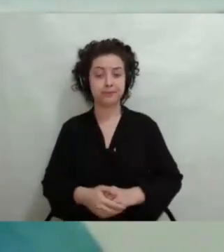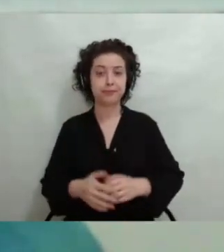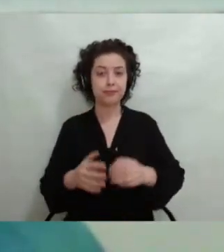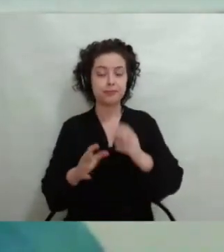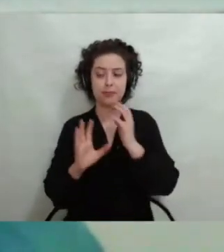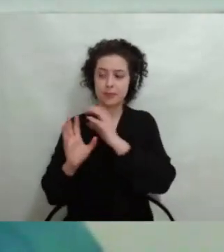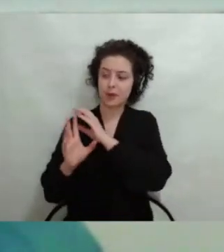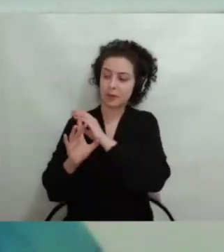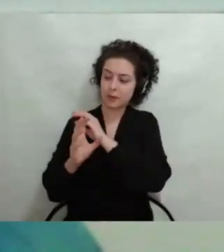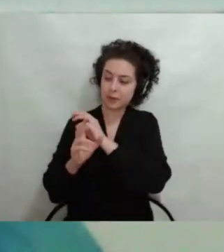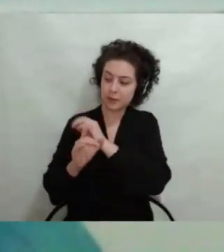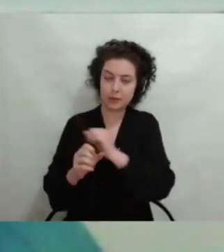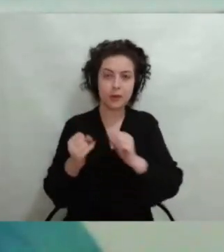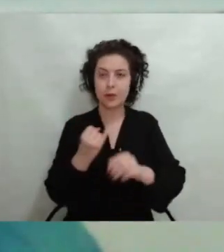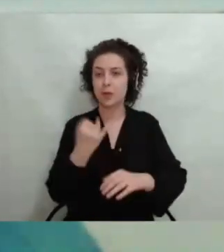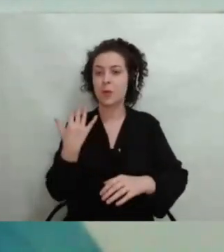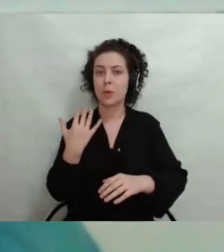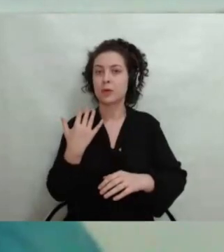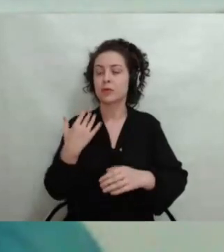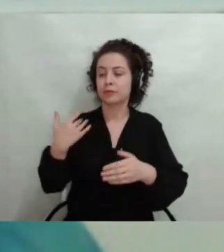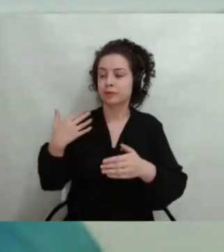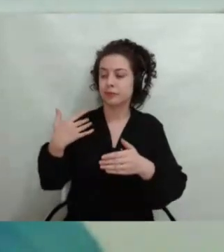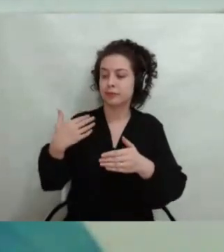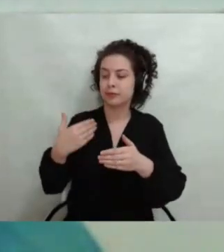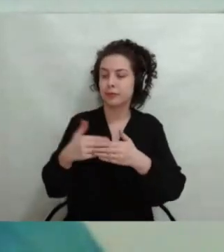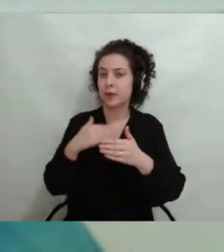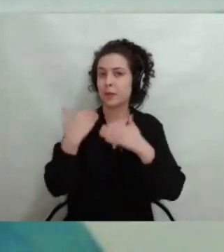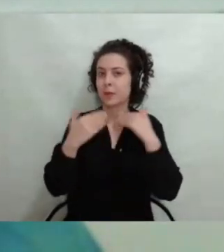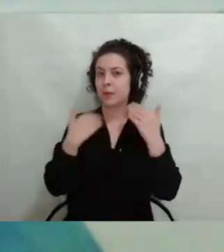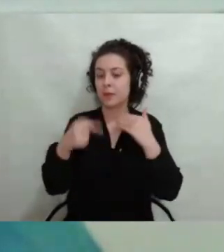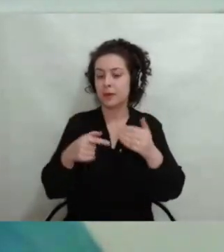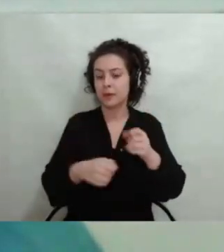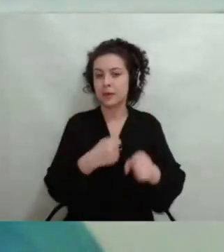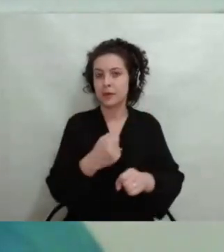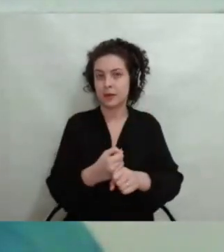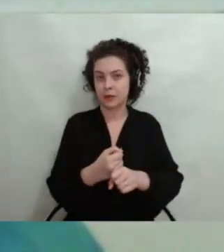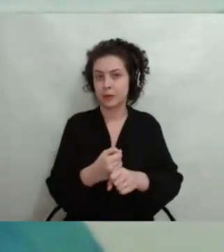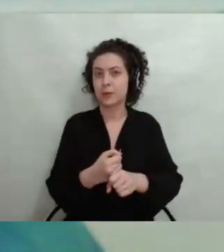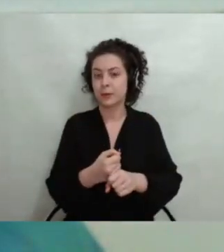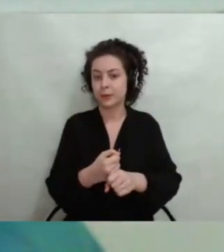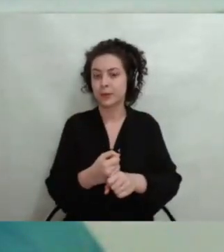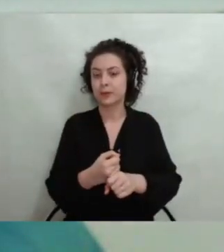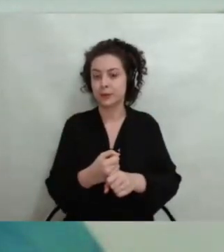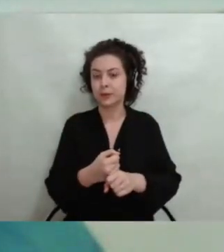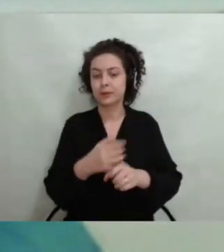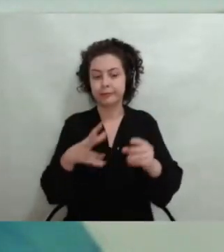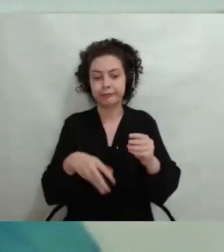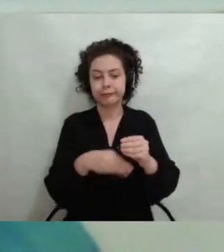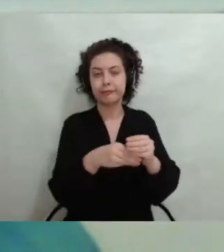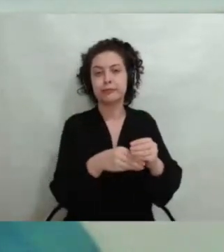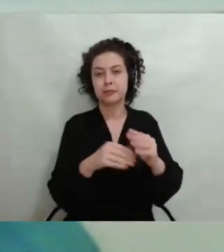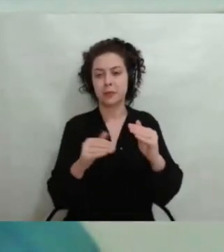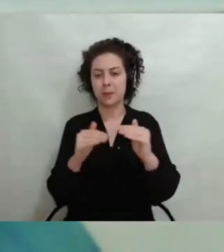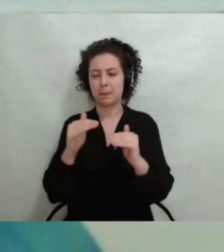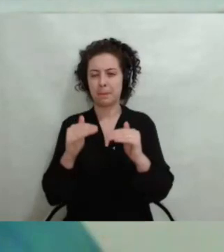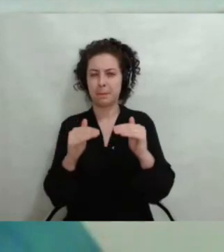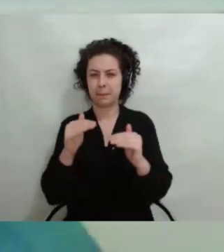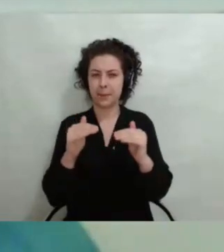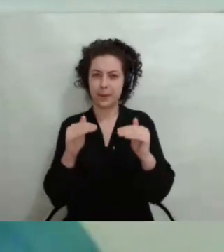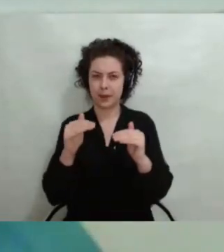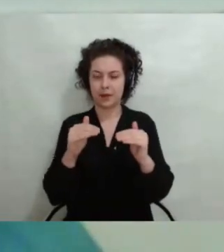óbitos que nós tivemos ao longo deste ano. Nós temos, portanto, uma média, ainda que